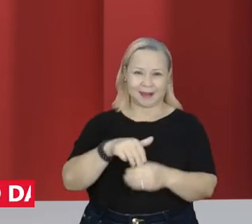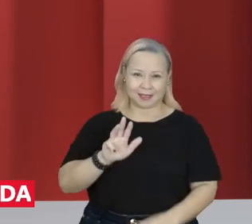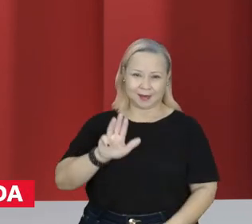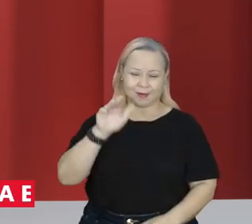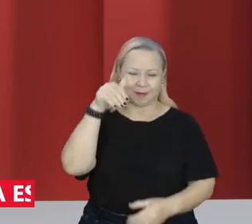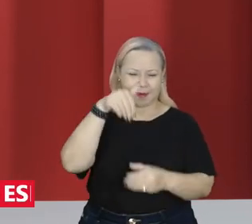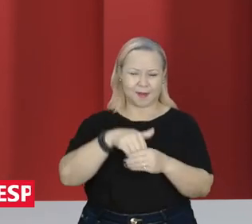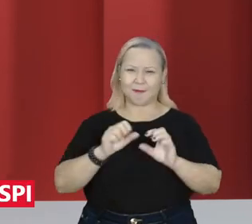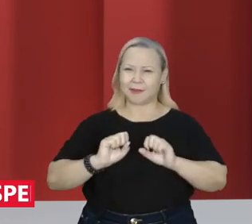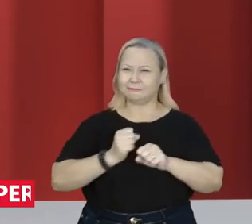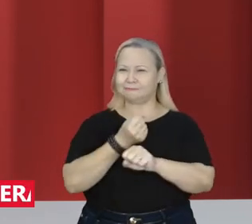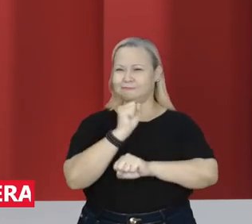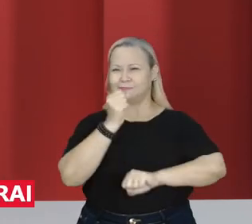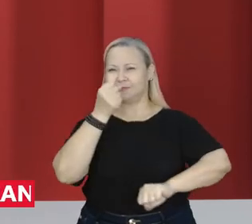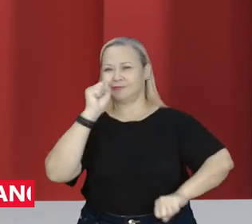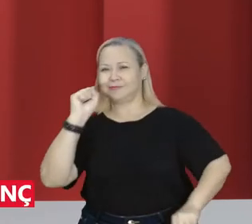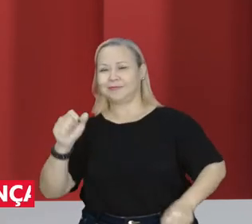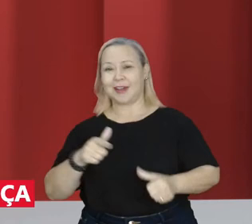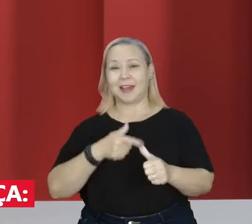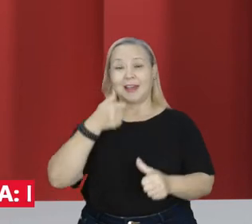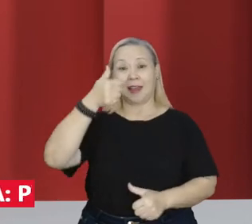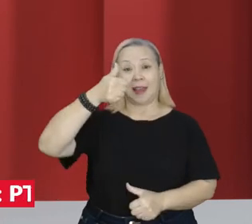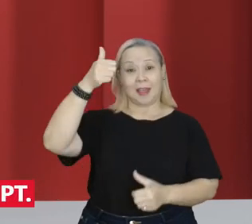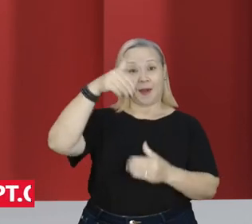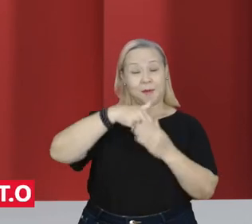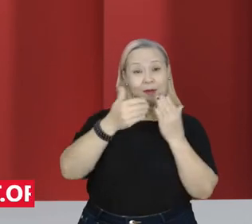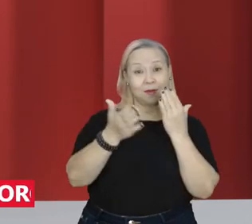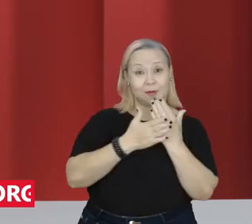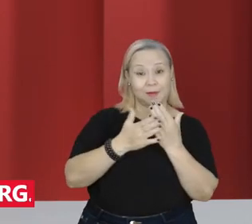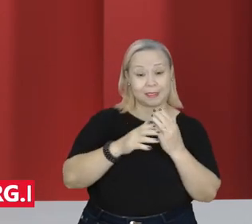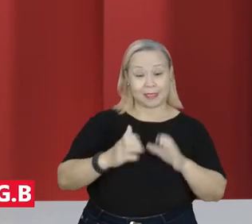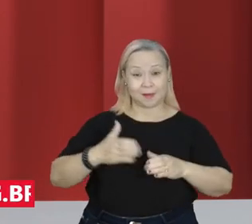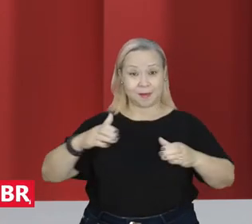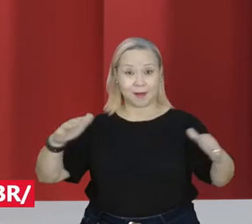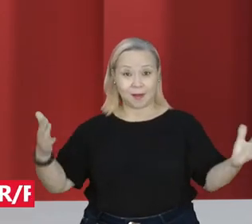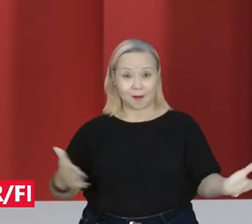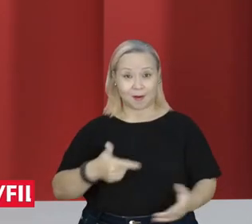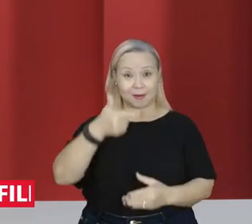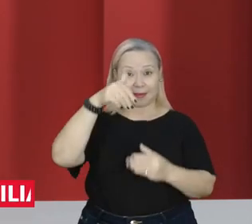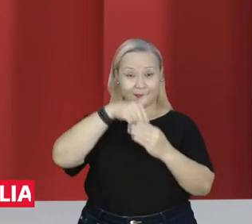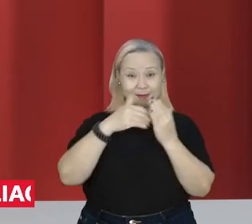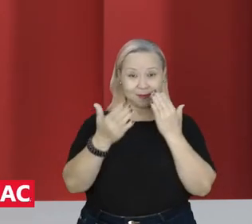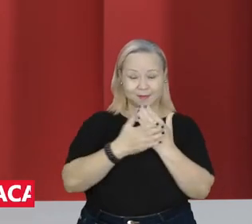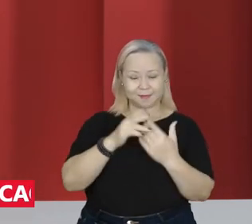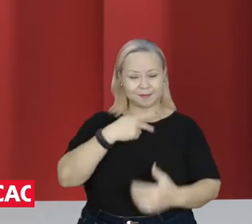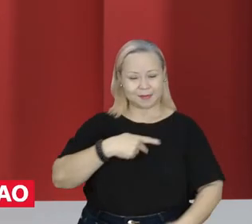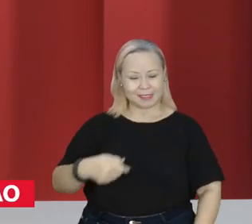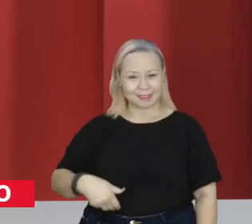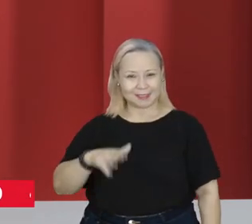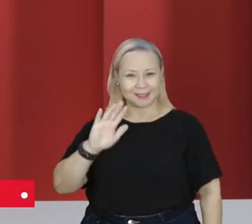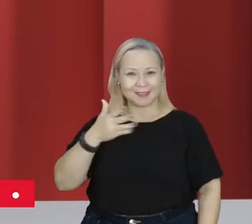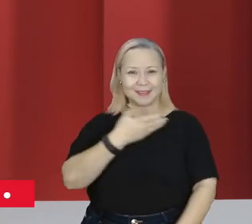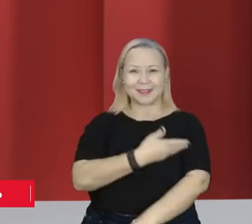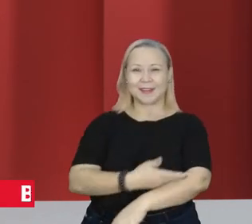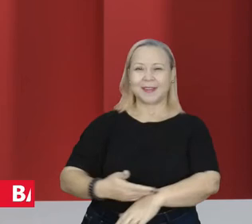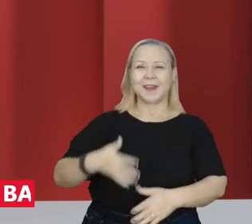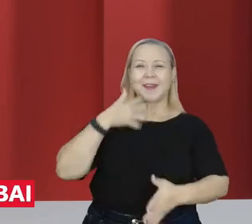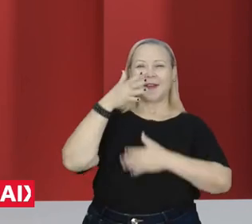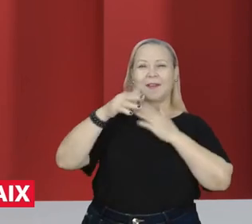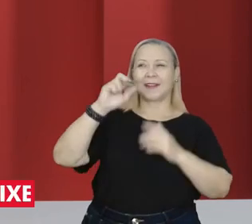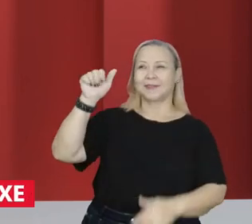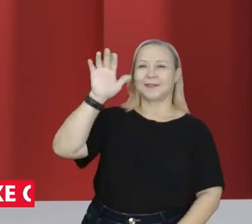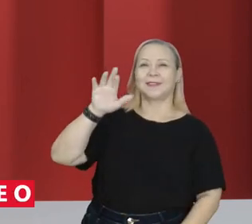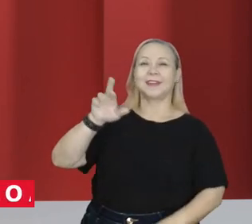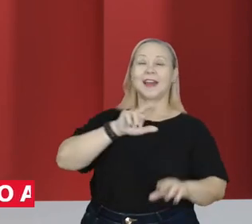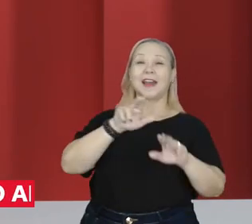votação gigantesca no primeiro turno, vai ser ainda maior agora no segundo, né? O presidente Lula costuma falar que no Nordeste ali é